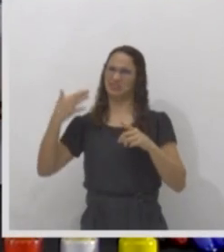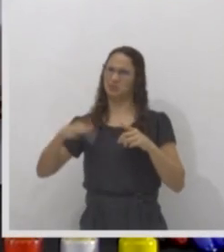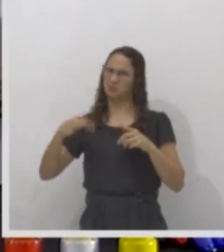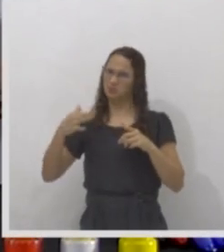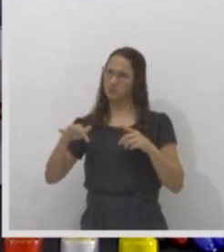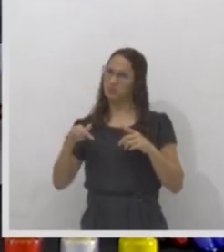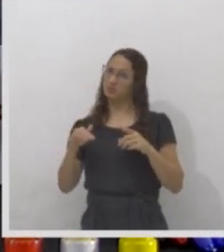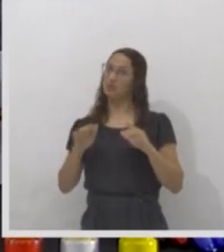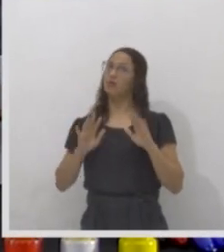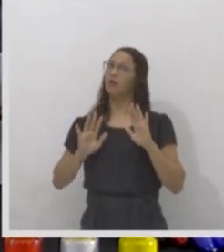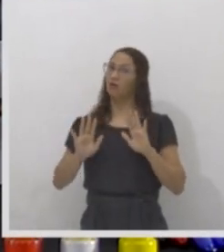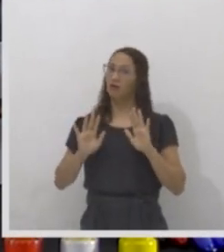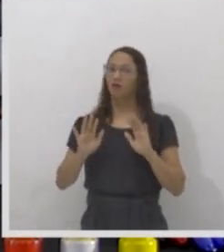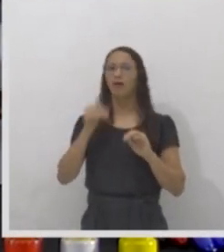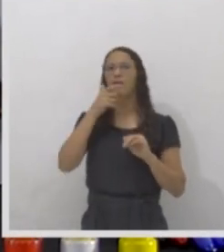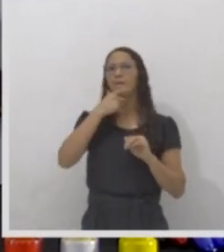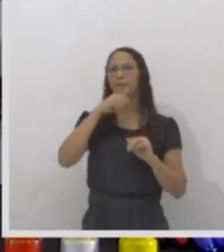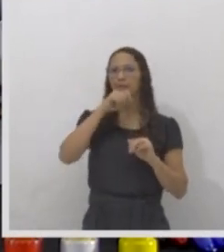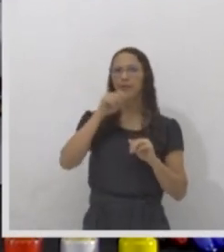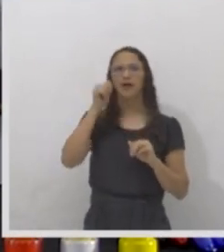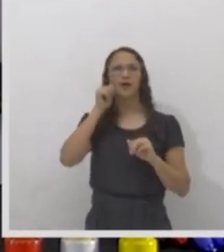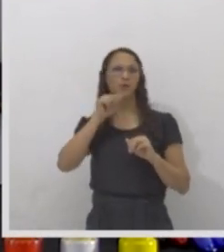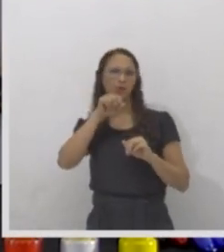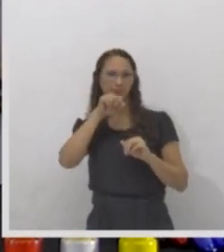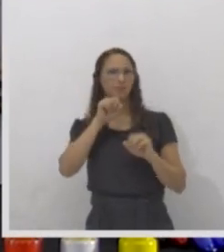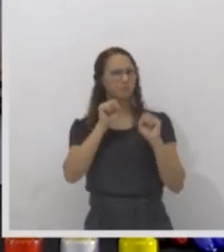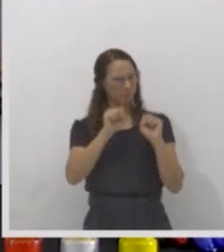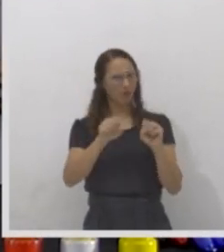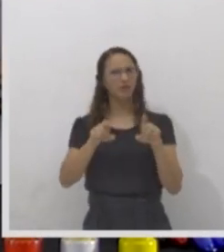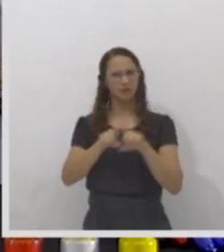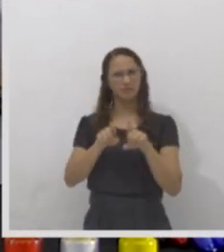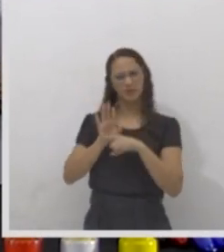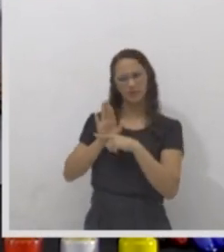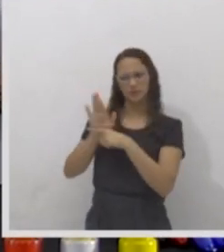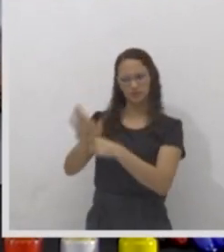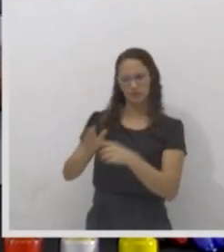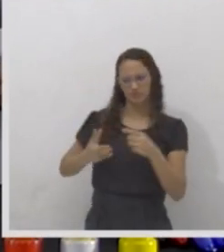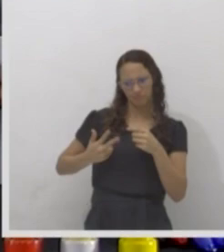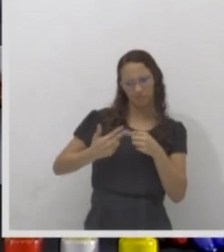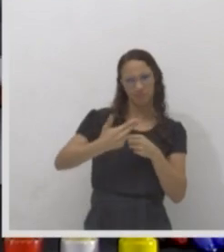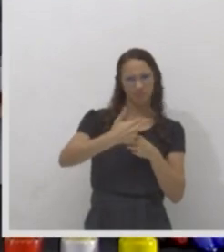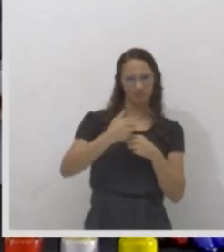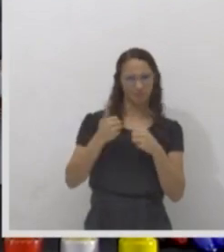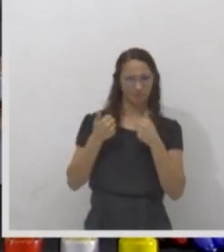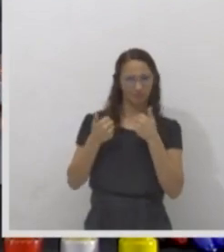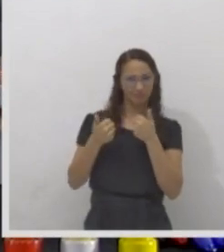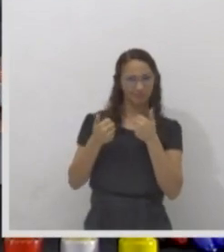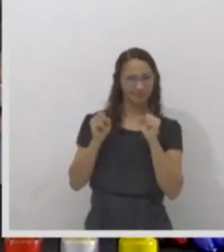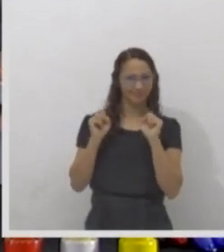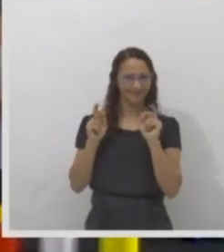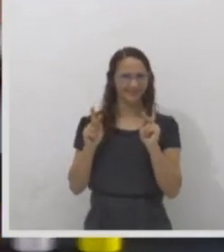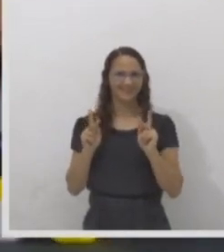se você, papai e mamãe, quiser cortar para o seu filho, melhor ainda. Então vamos cortar